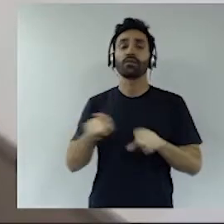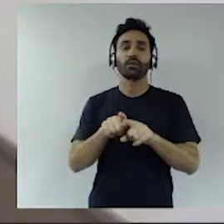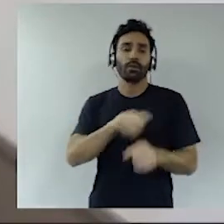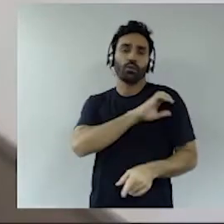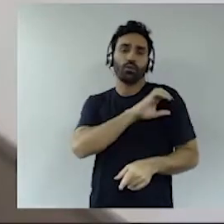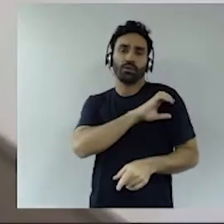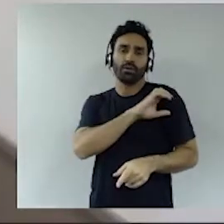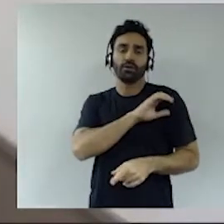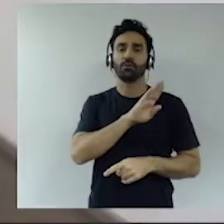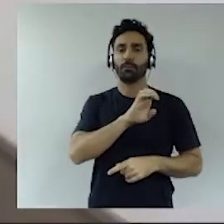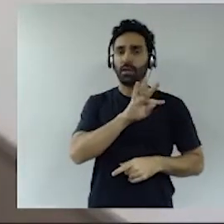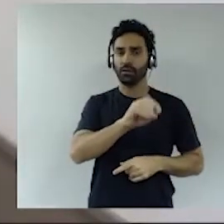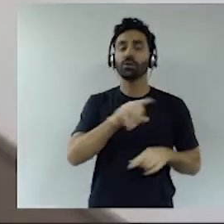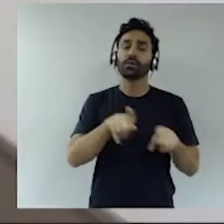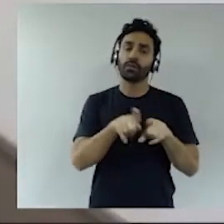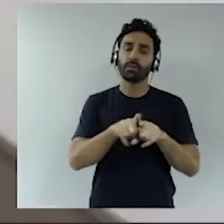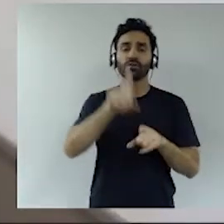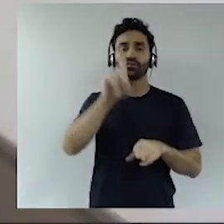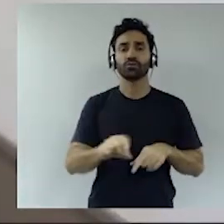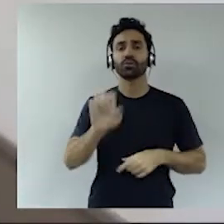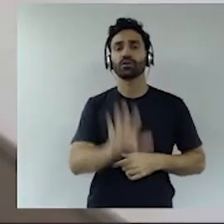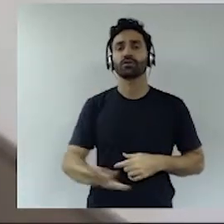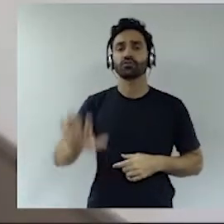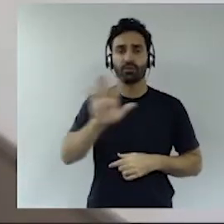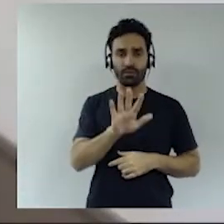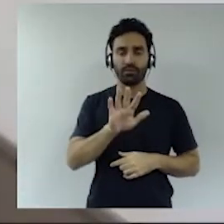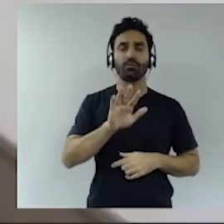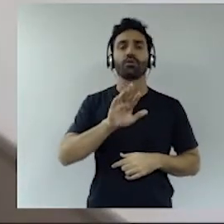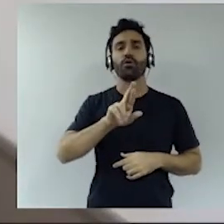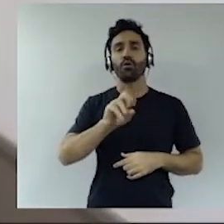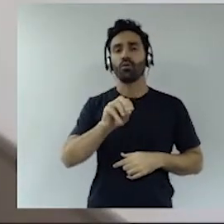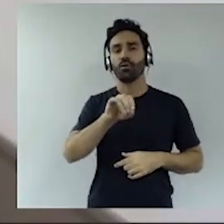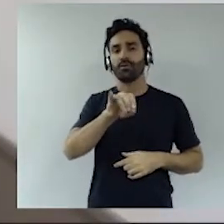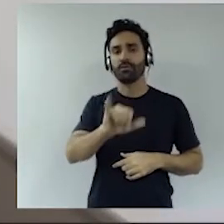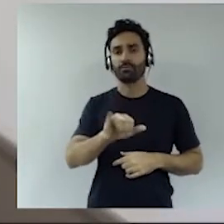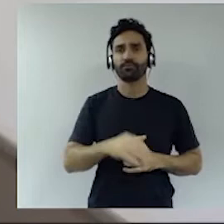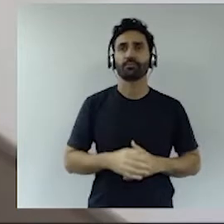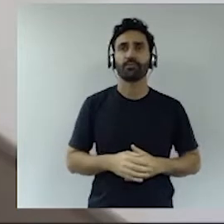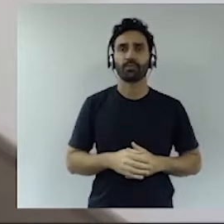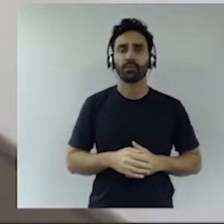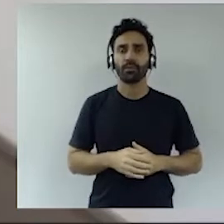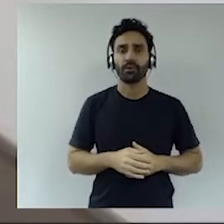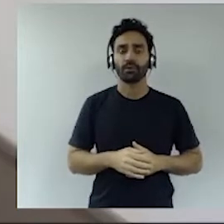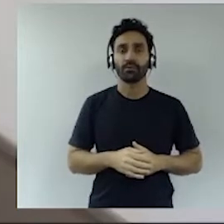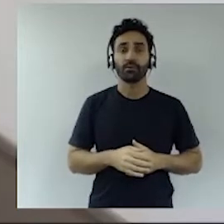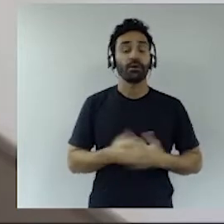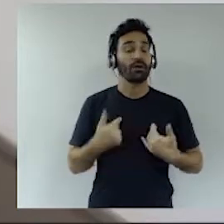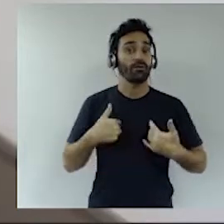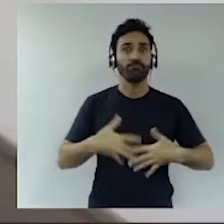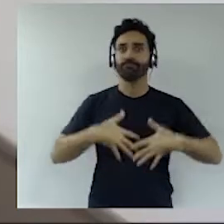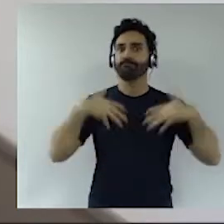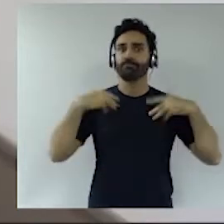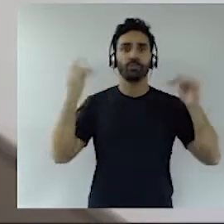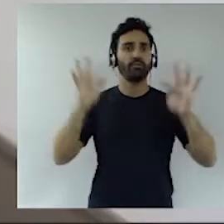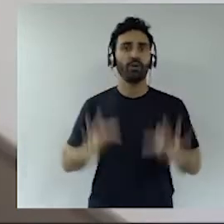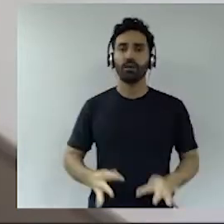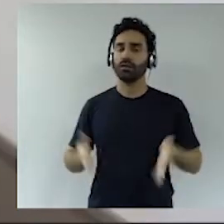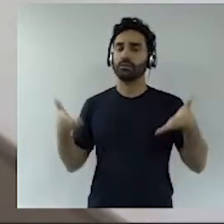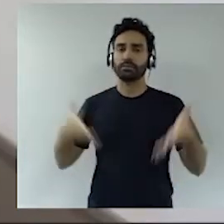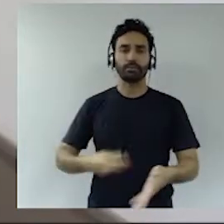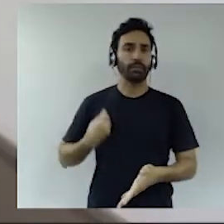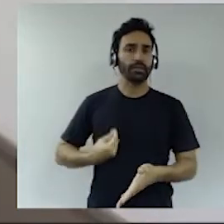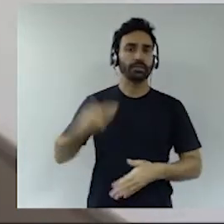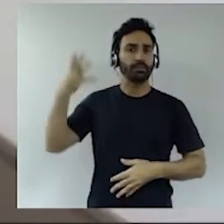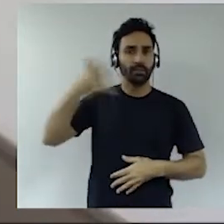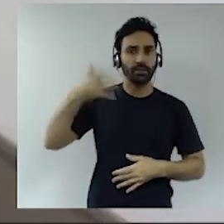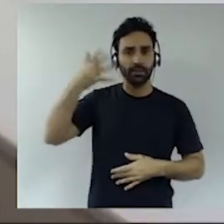Beto Simonetti, e o diretor-geral da ESA Nacional, Rony Duarte. Gostaria de consignar que estou muito honrado em participar desse painel